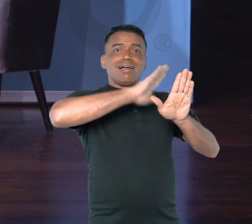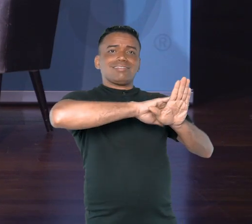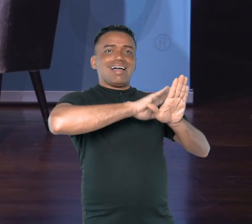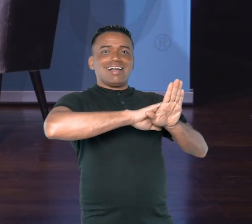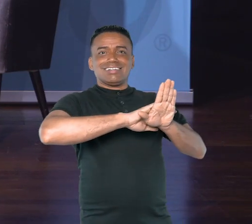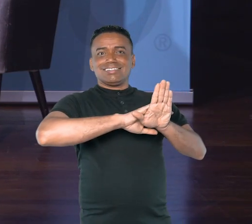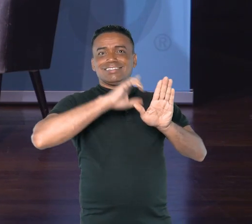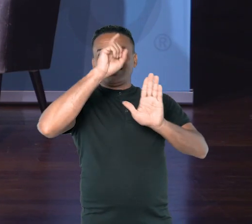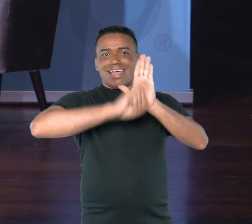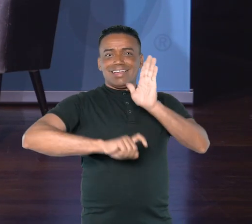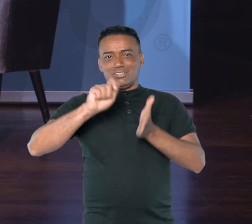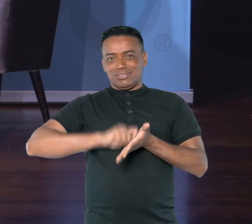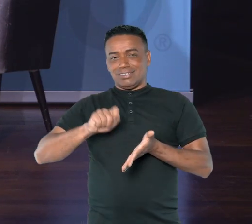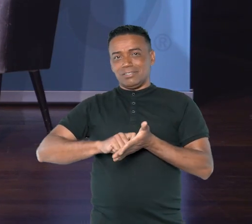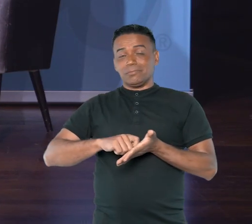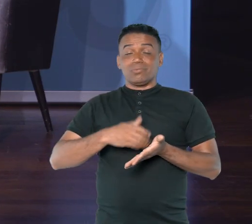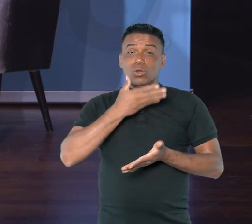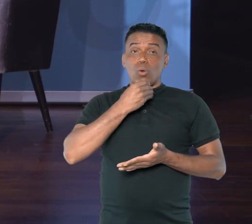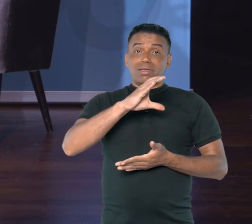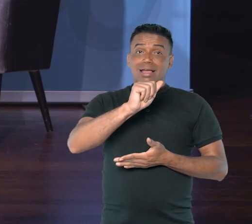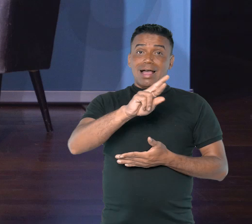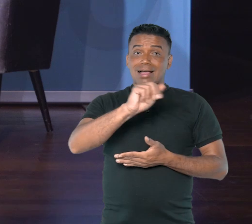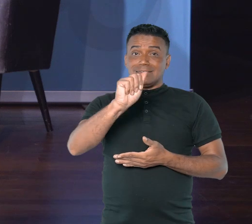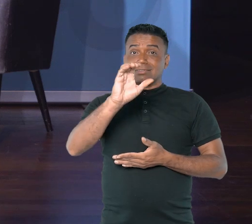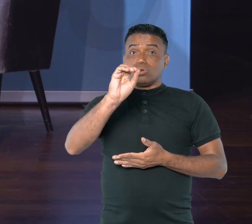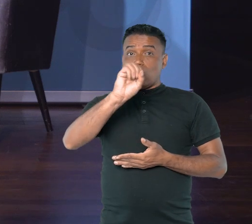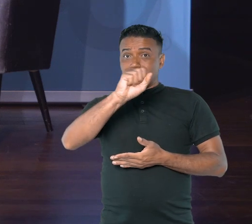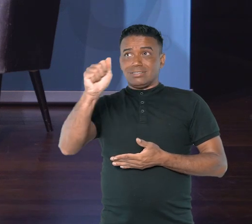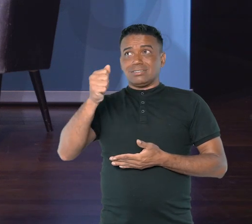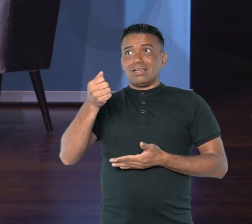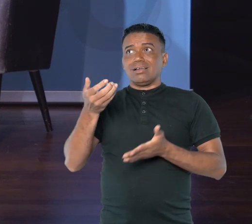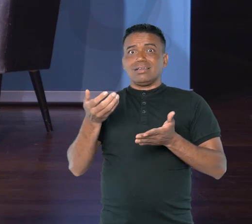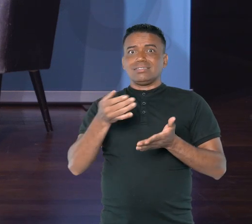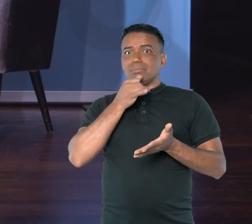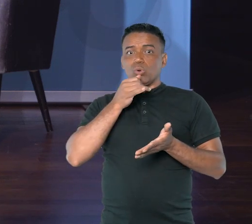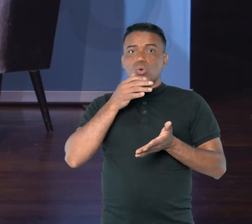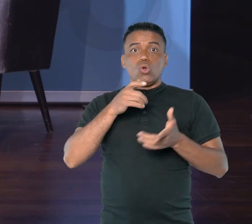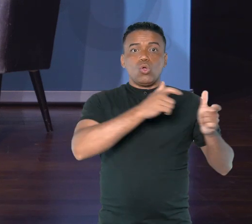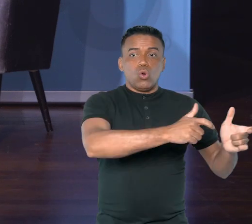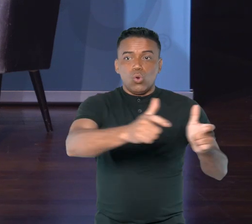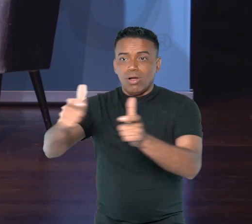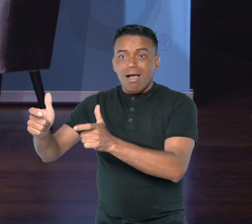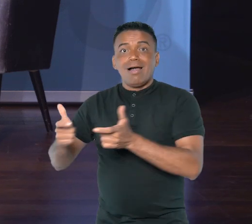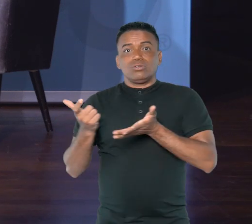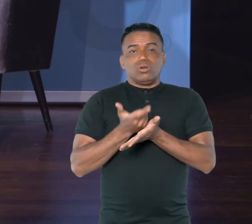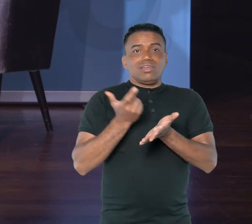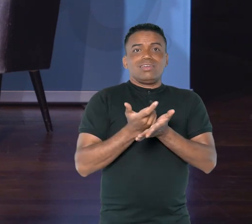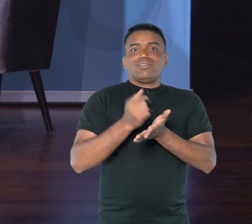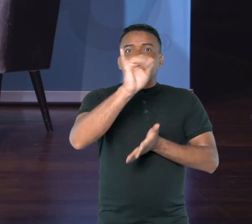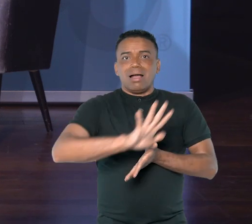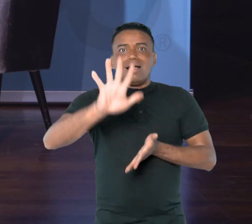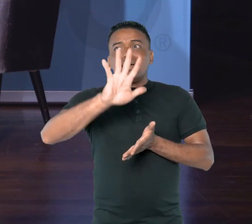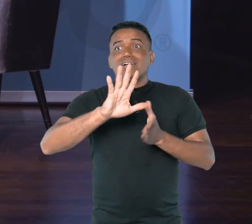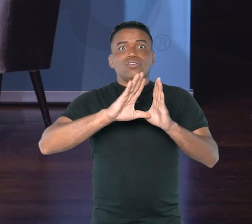né? Então, quando o Carrascosa fala, por exemplo, que os itinerários do livro são itinerários que fogem